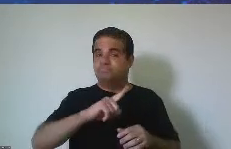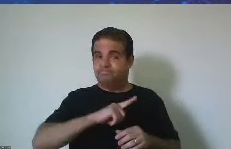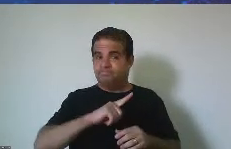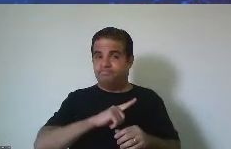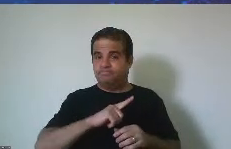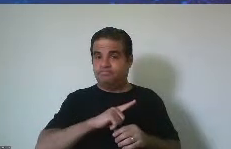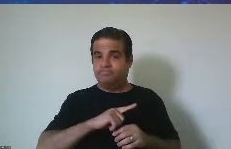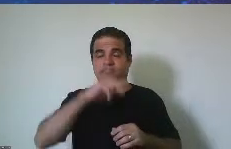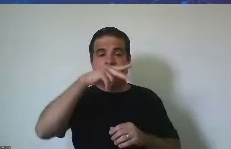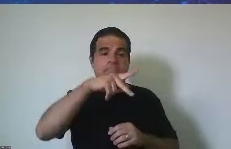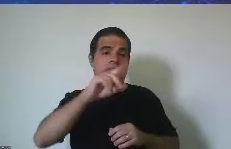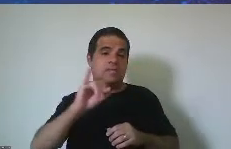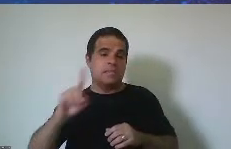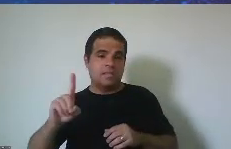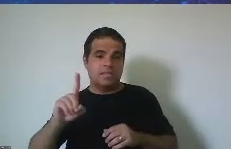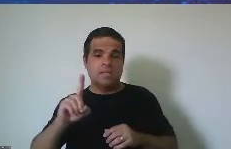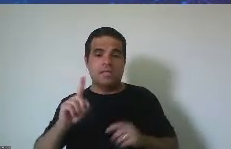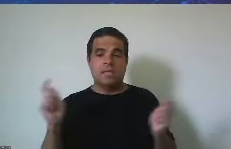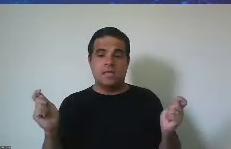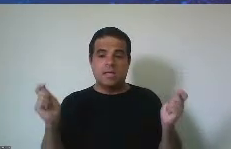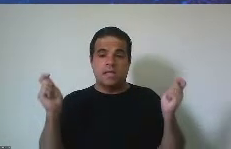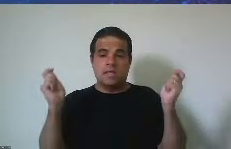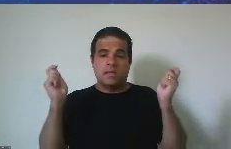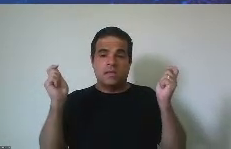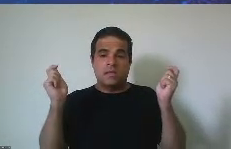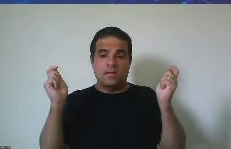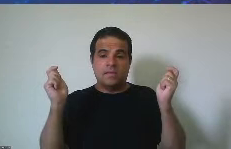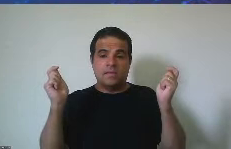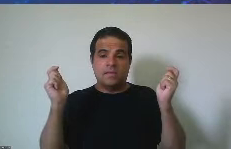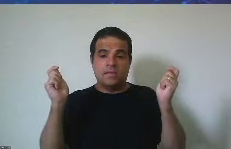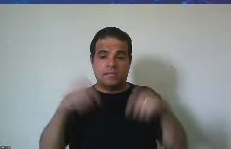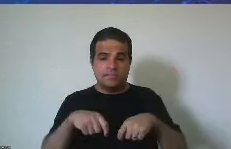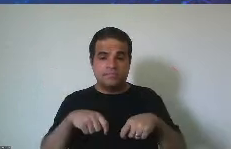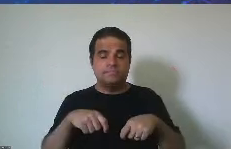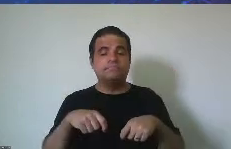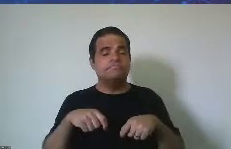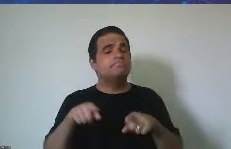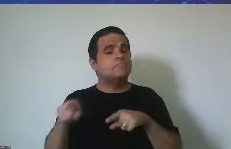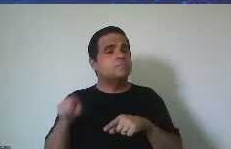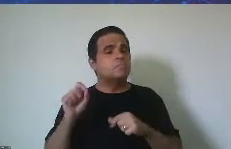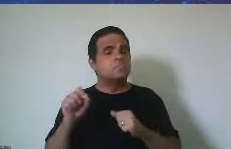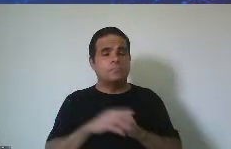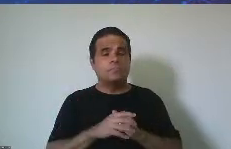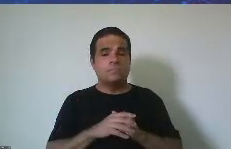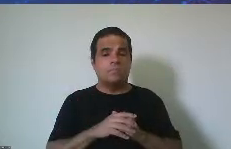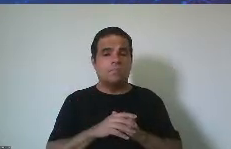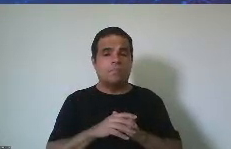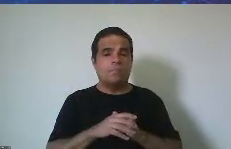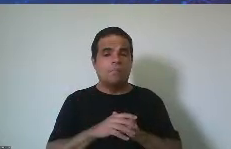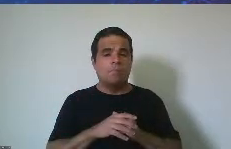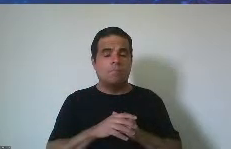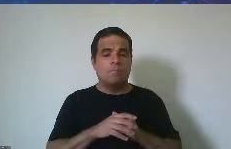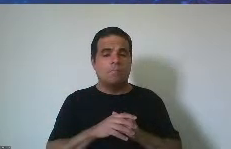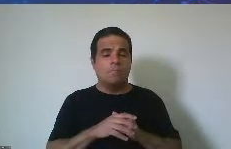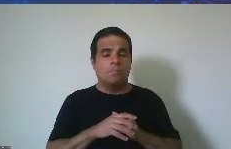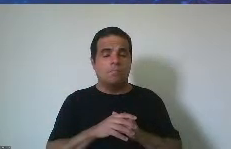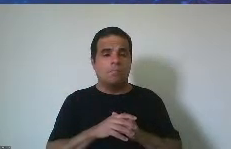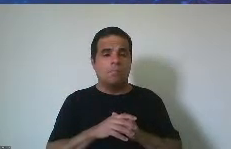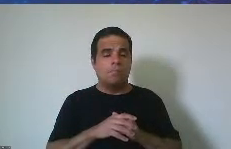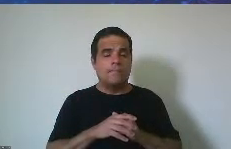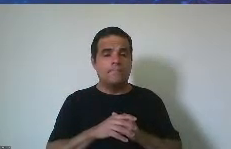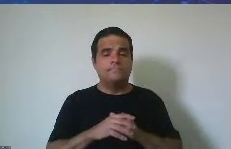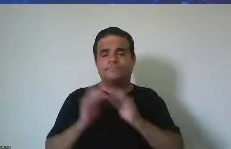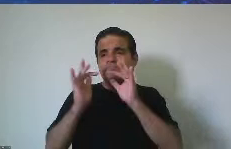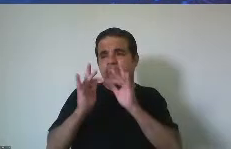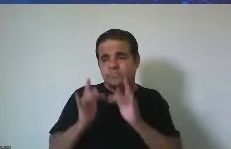de capacidade de mercado para expansão planejada que ele conta com